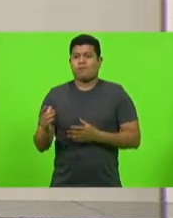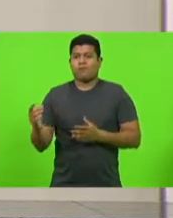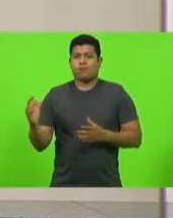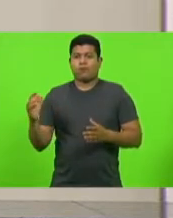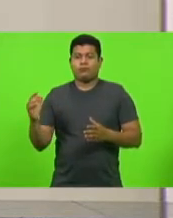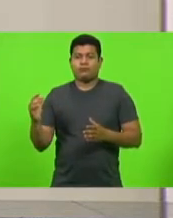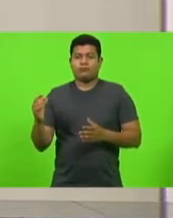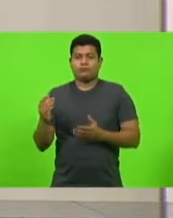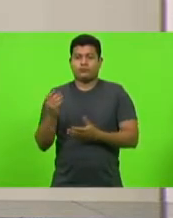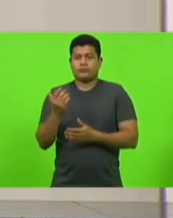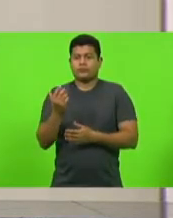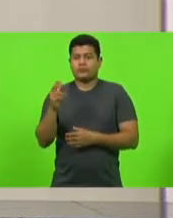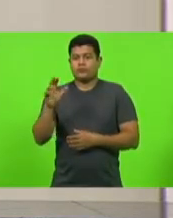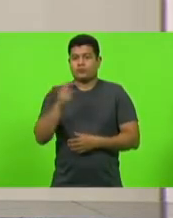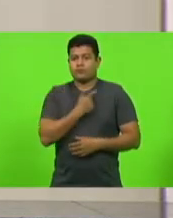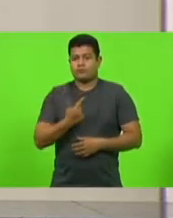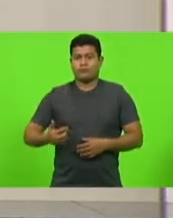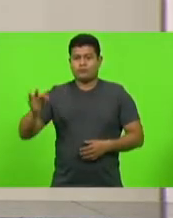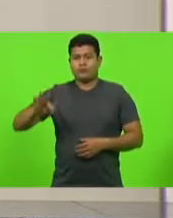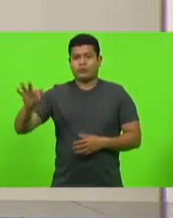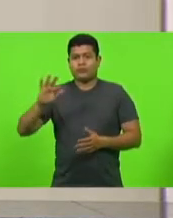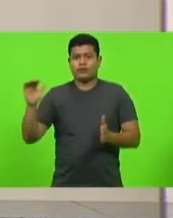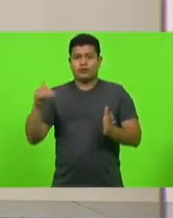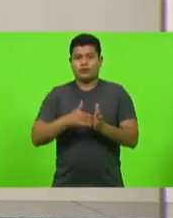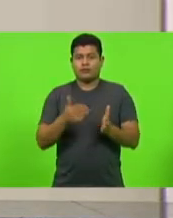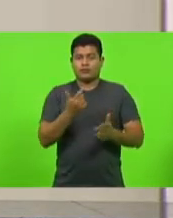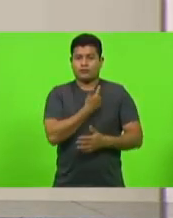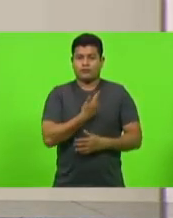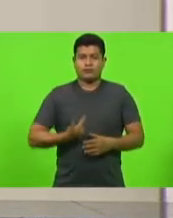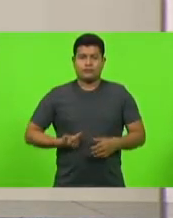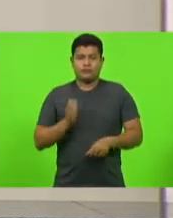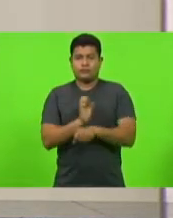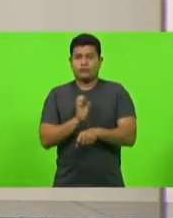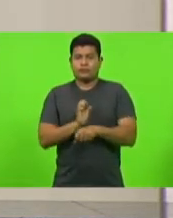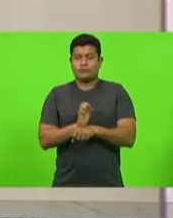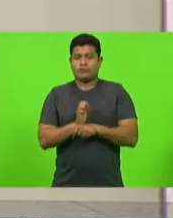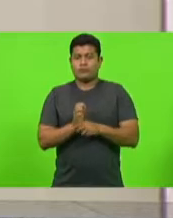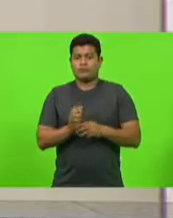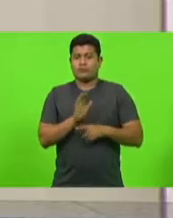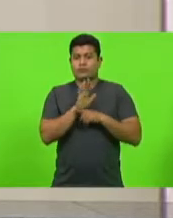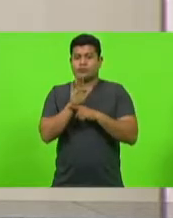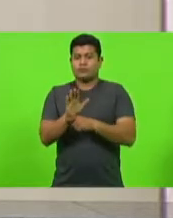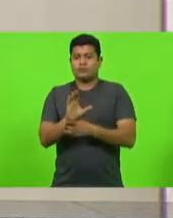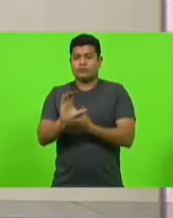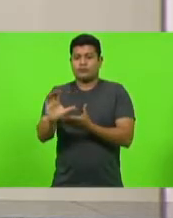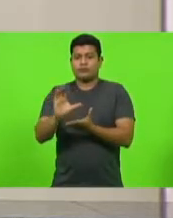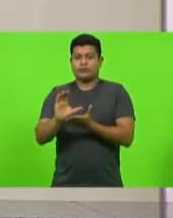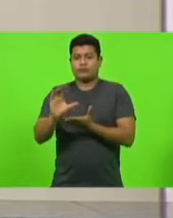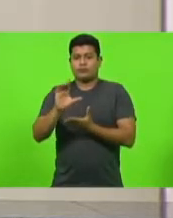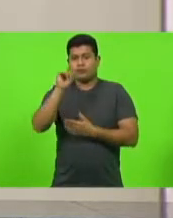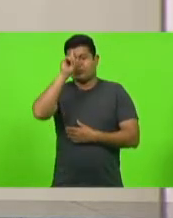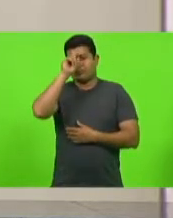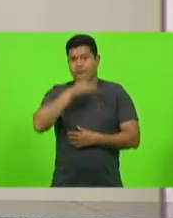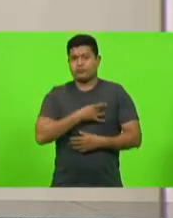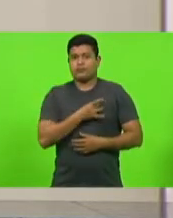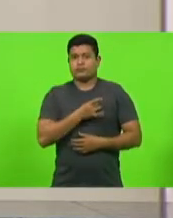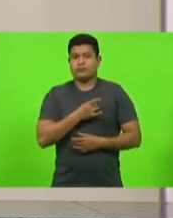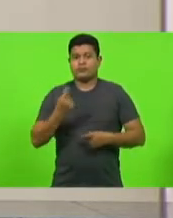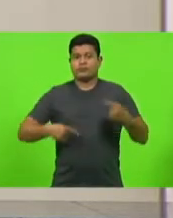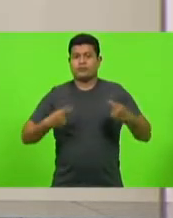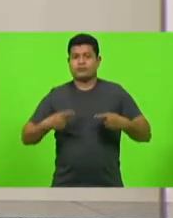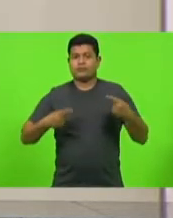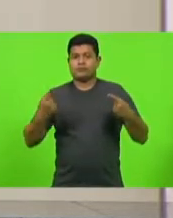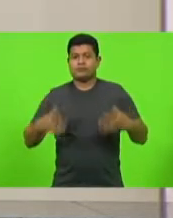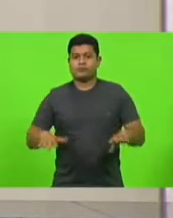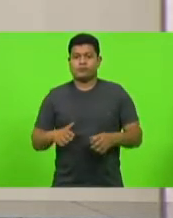Santa Catarina, que tenham como beneficiários finais os hospitais filantrópicos. Em discussão. Não havendo quem